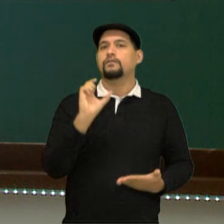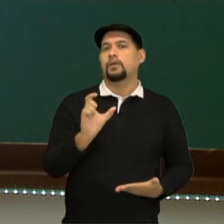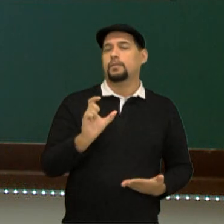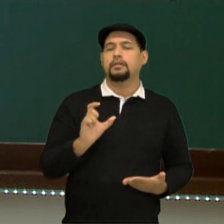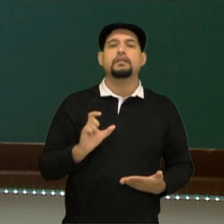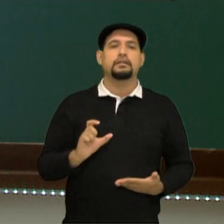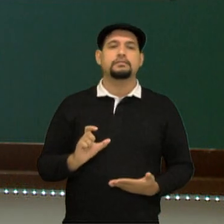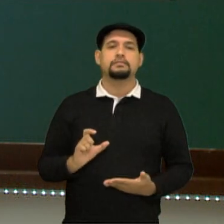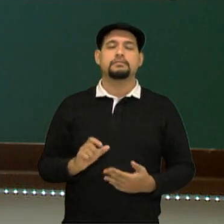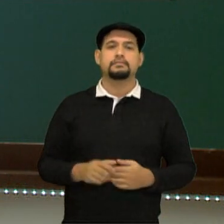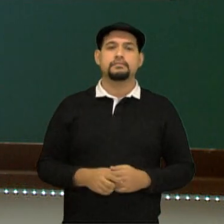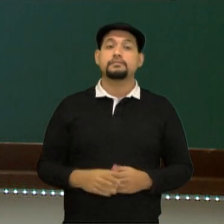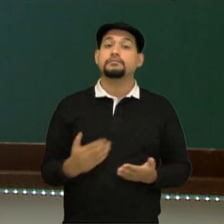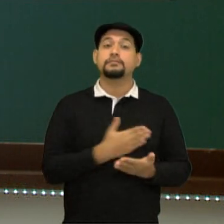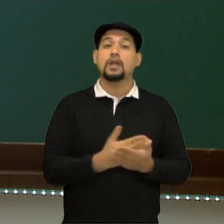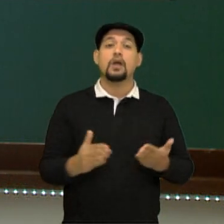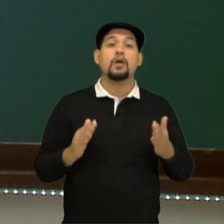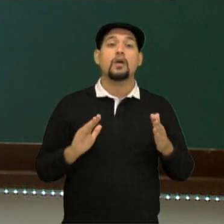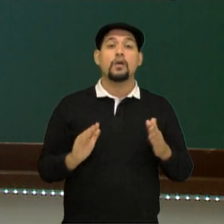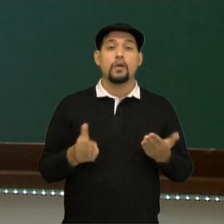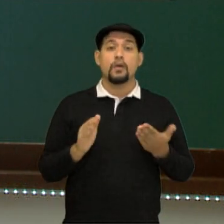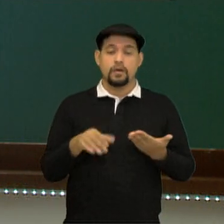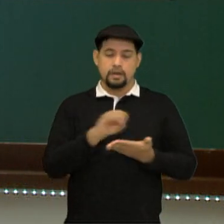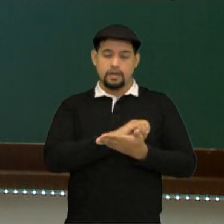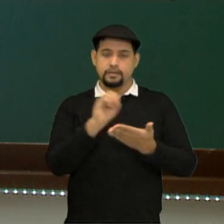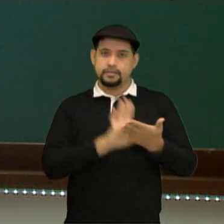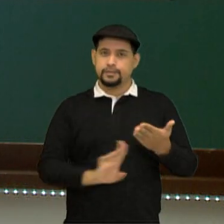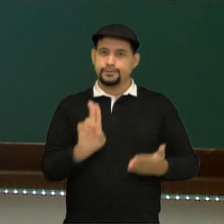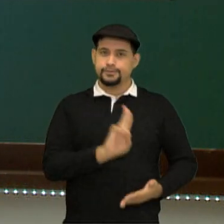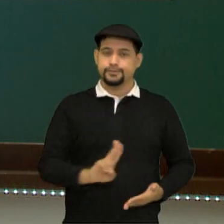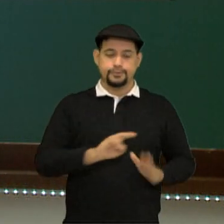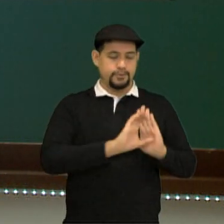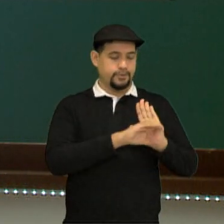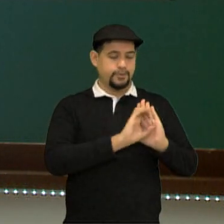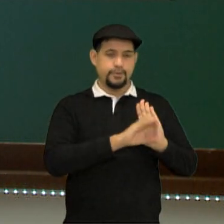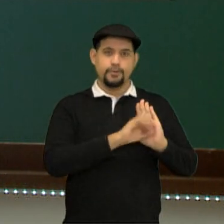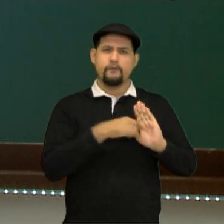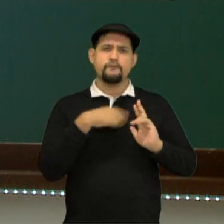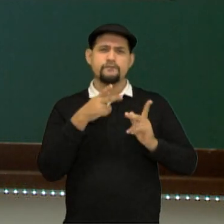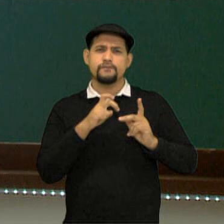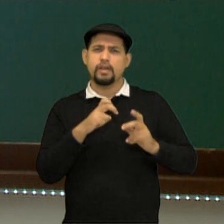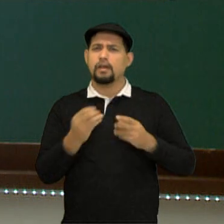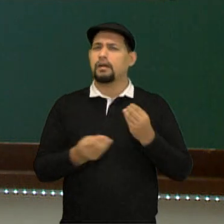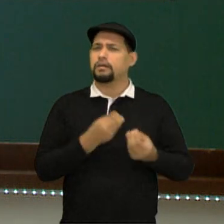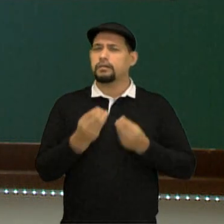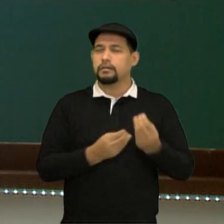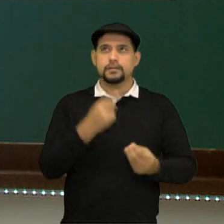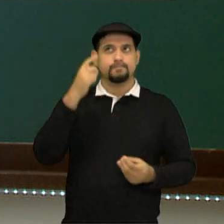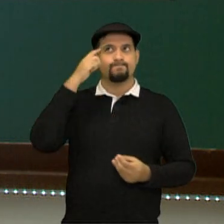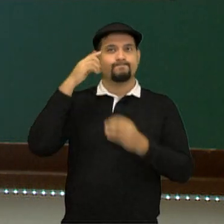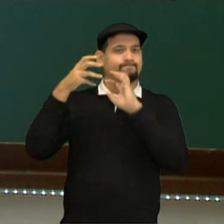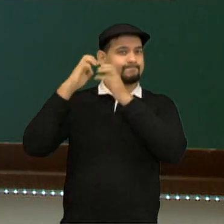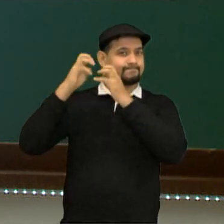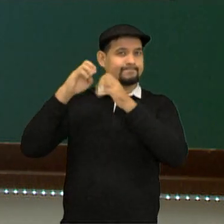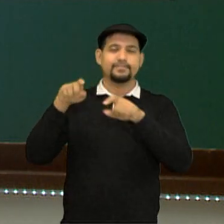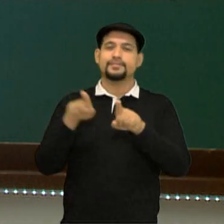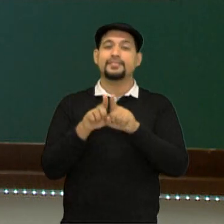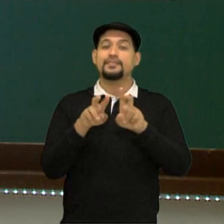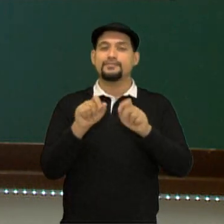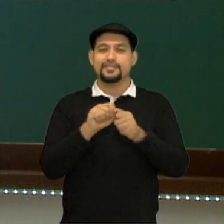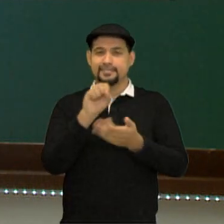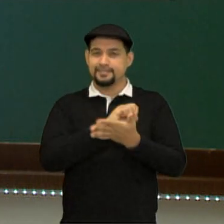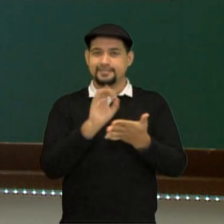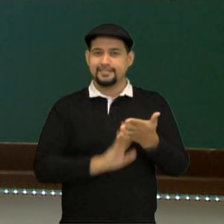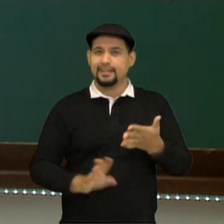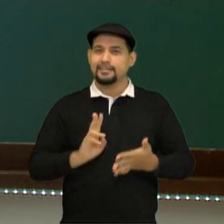fórmula. Vamos começar agora com o exercício de aplicação desses conceitos. Vamos ver como é que está o nosso raciocínio em resolver o exercício.